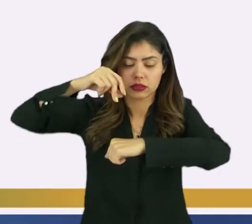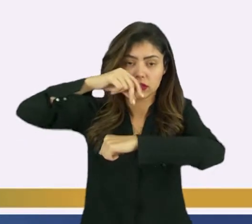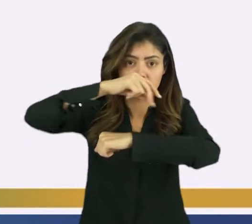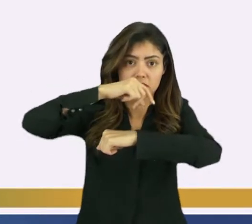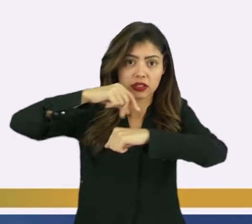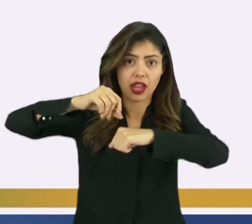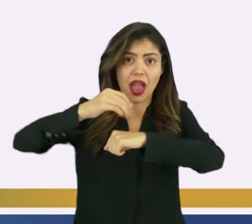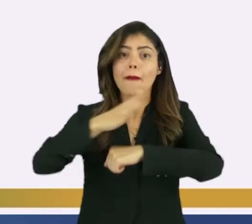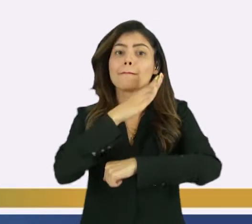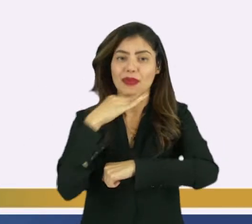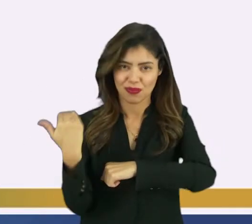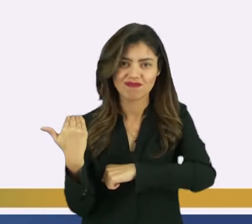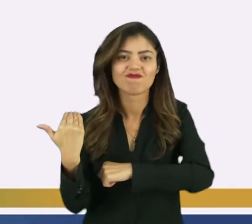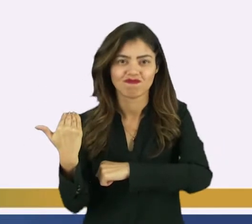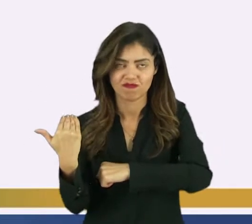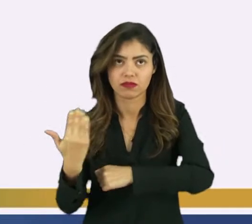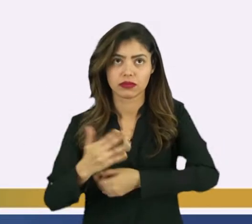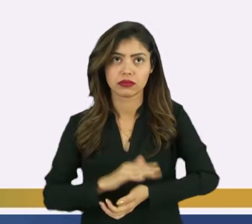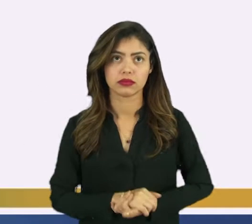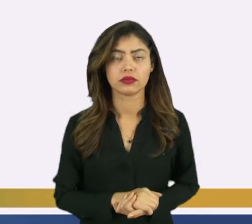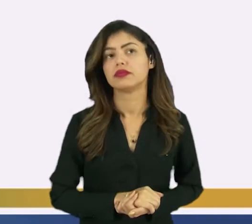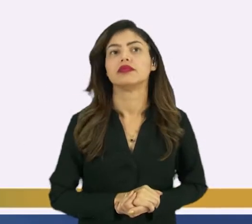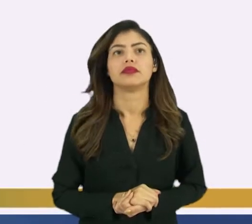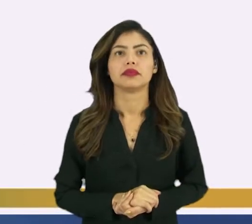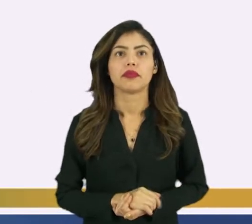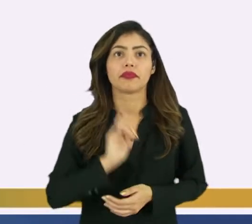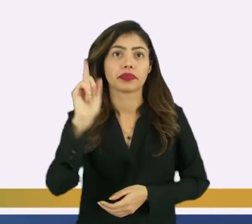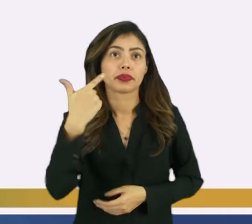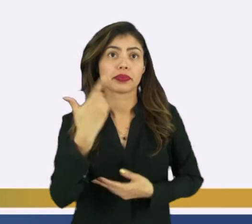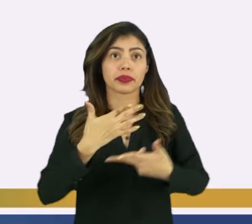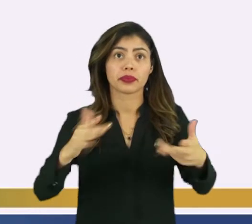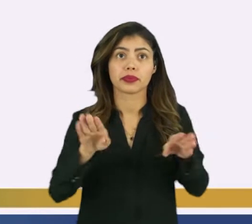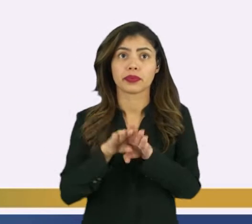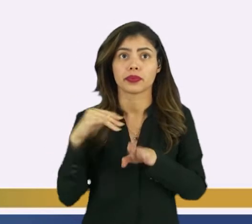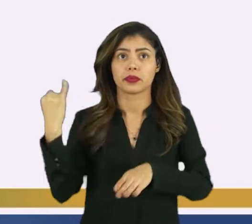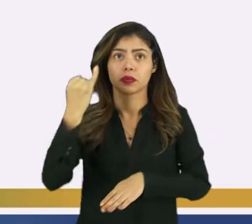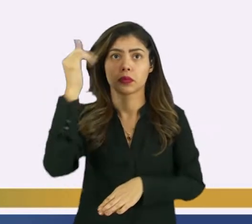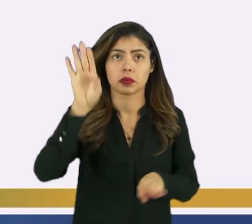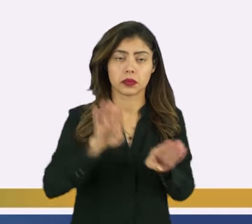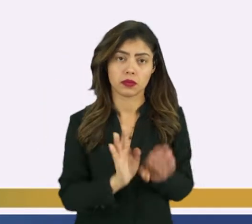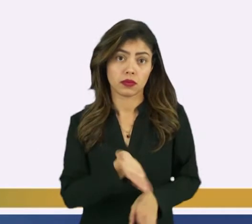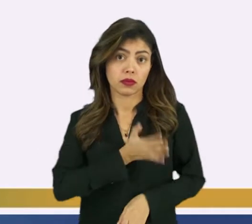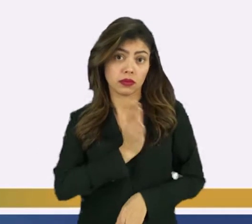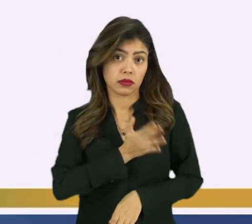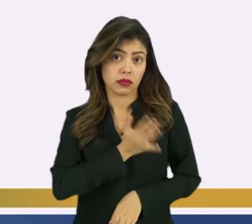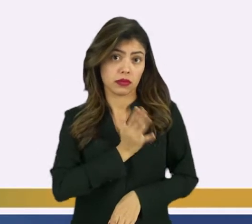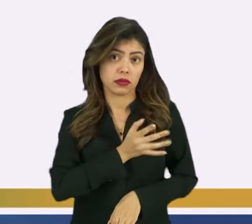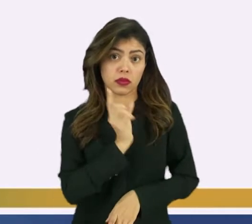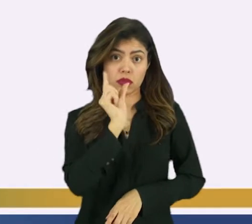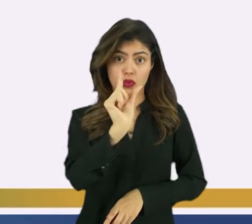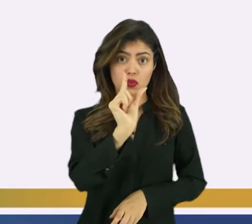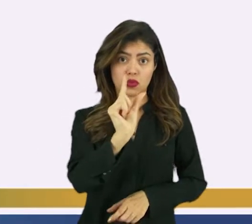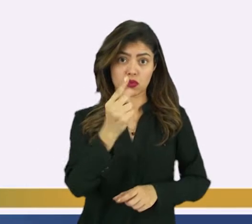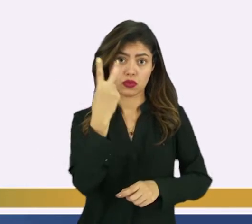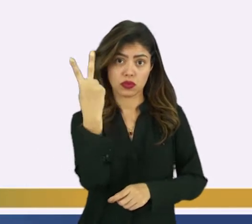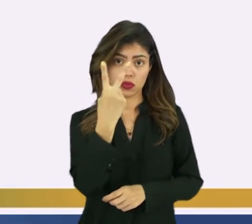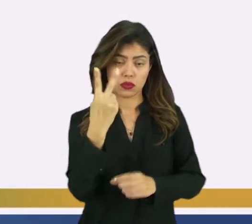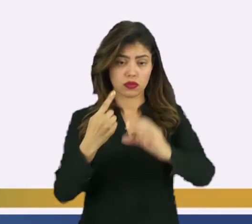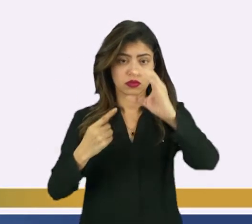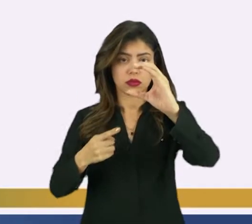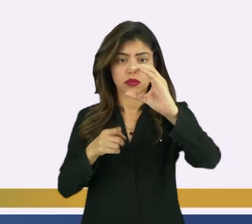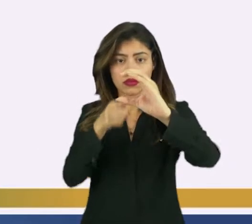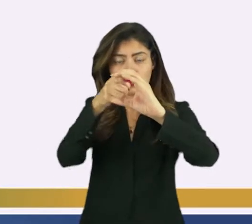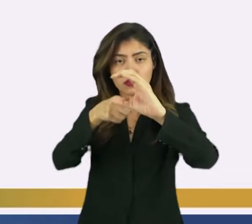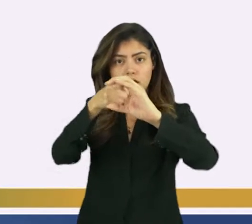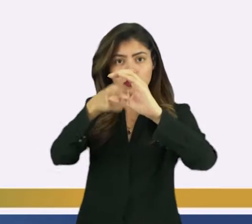processo, consequentemente ele pode ir à falência. Outra coisa importante, que eles têm um coração que apresenta 2 átrios